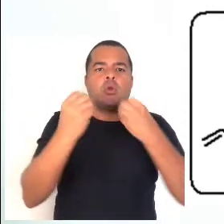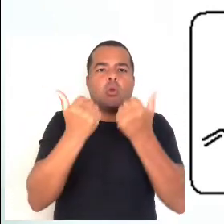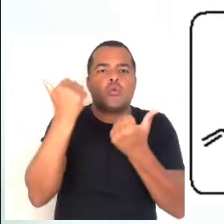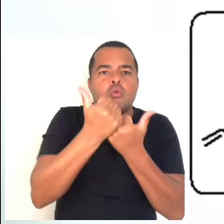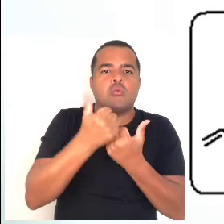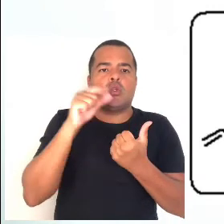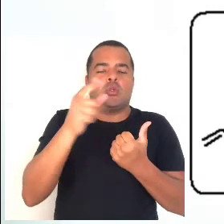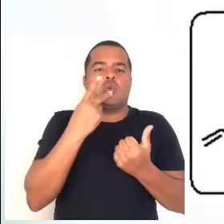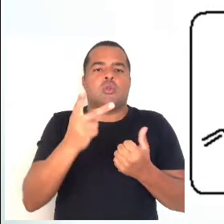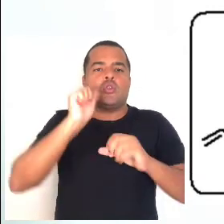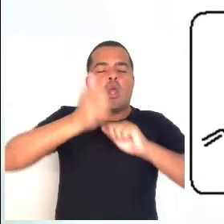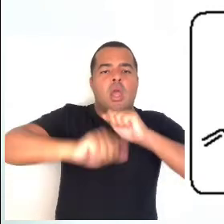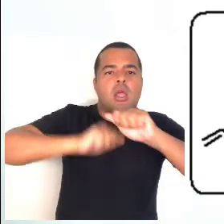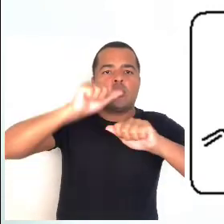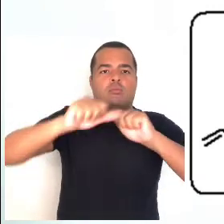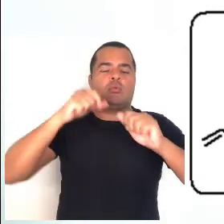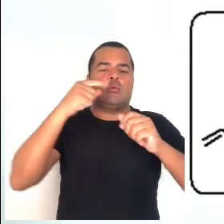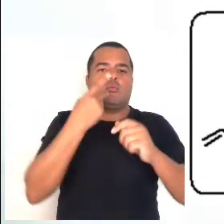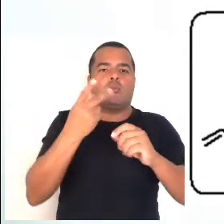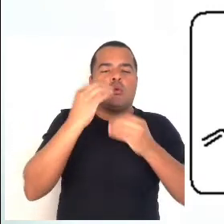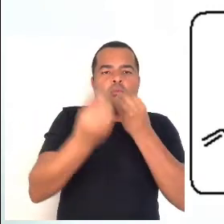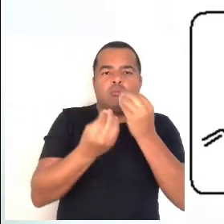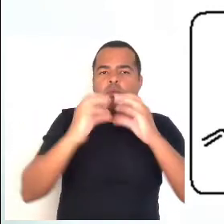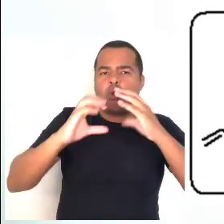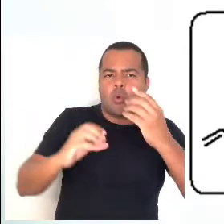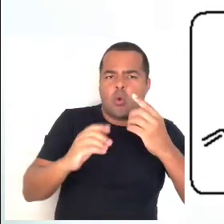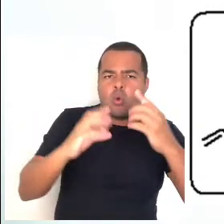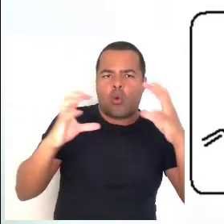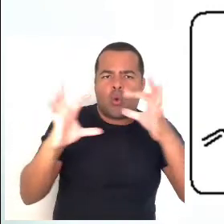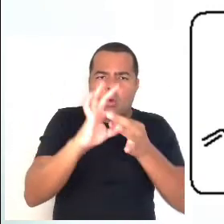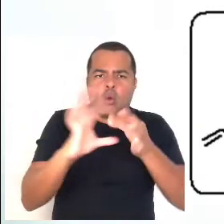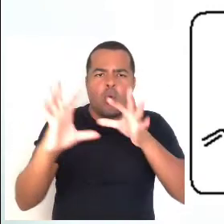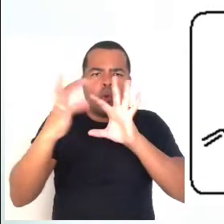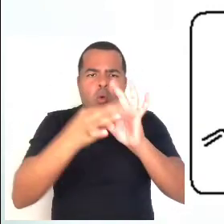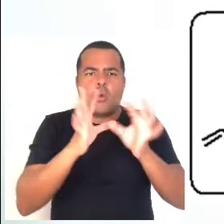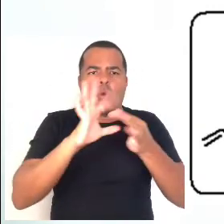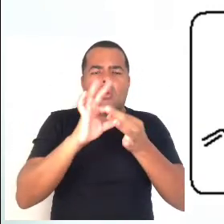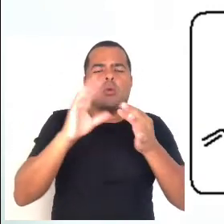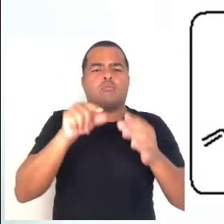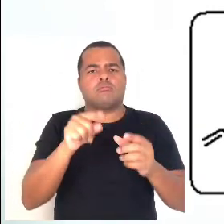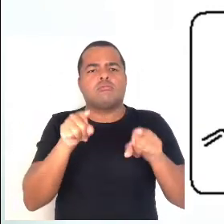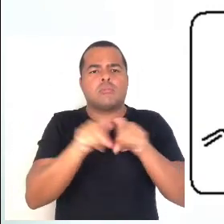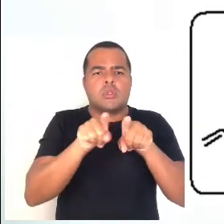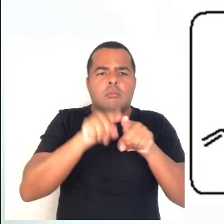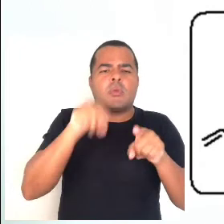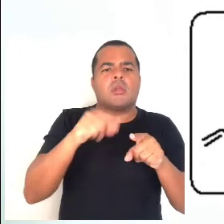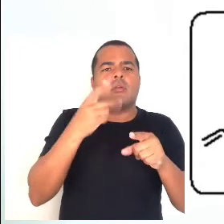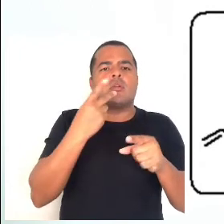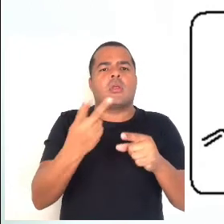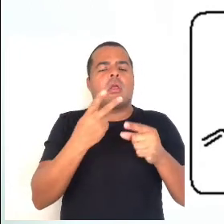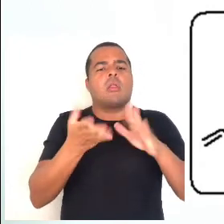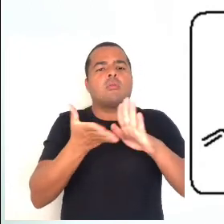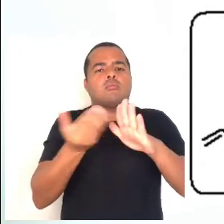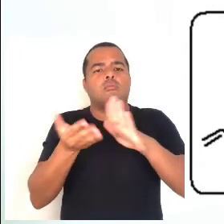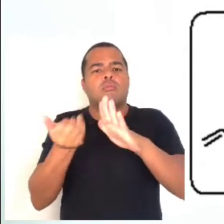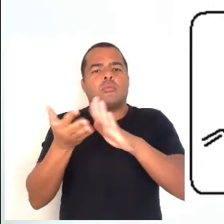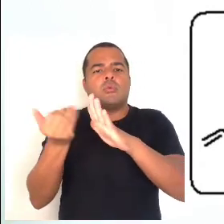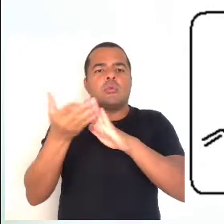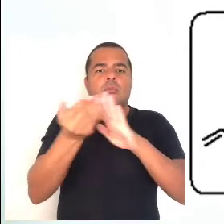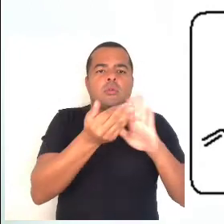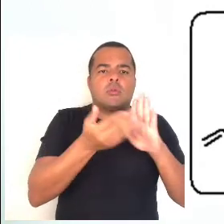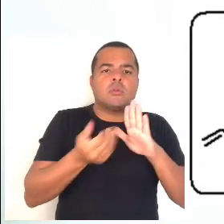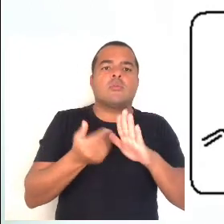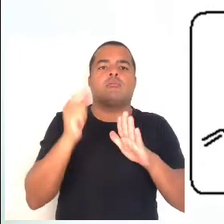Você está substituindo um grupo de átomos por outro, e aí você vai ter aí a formação do produto, né? E também a reação